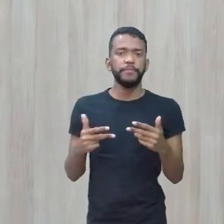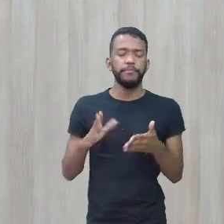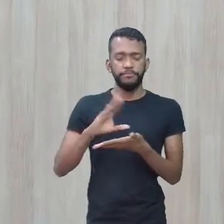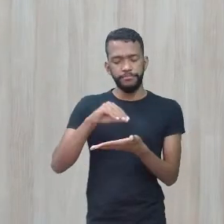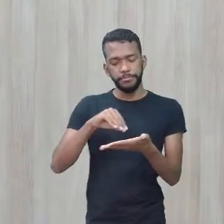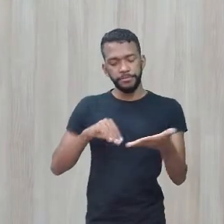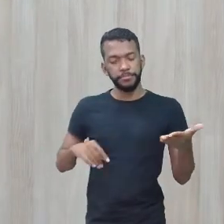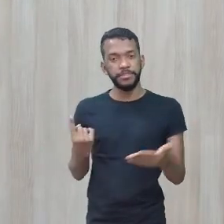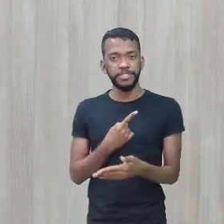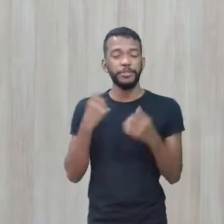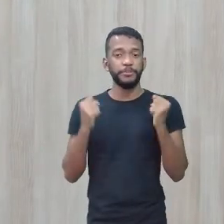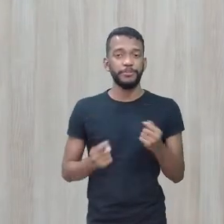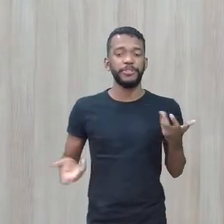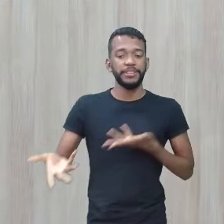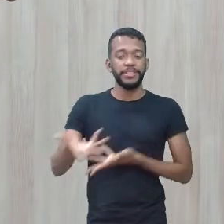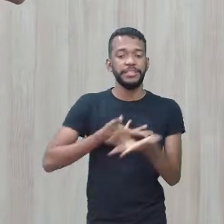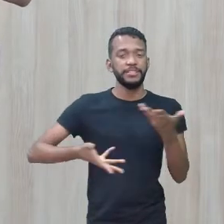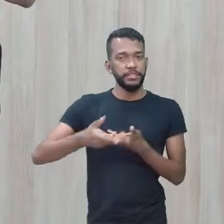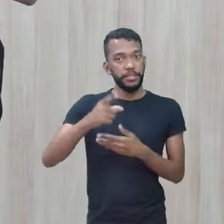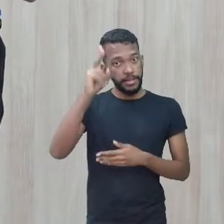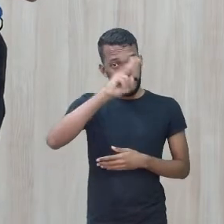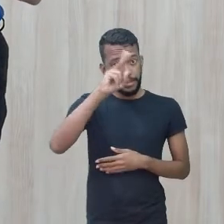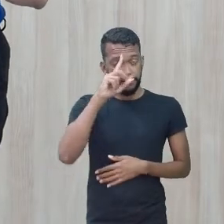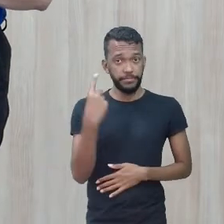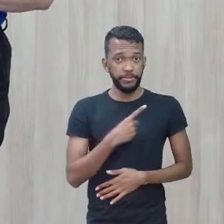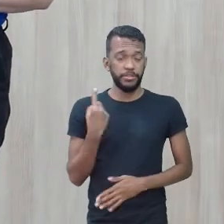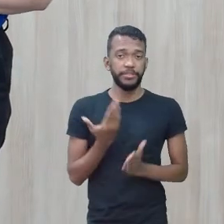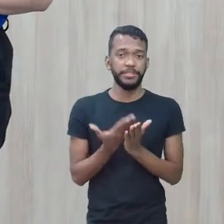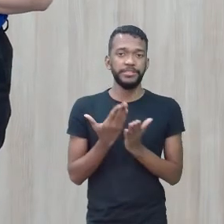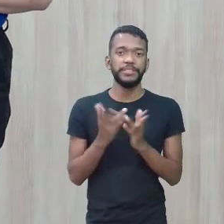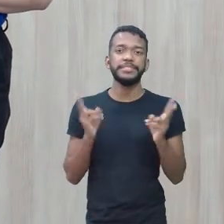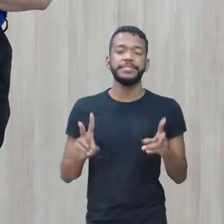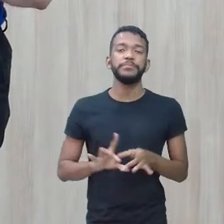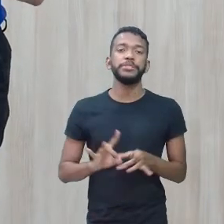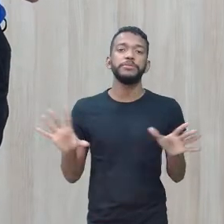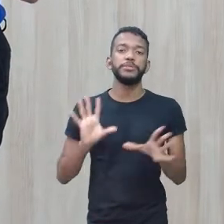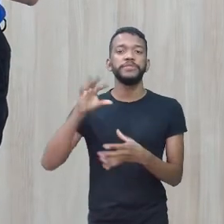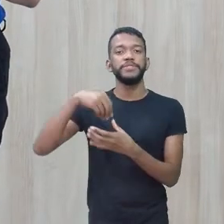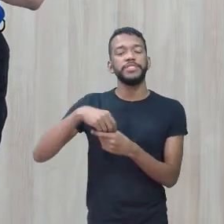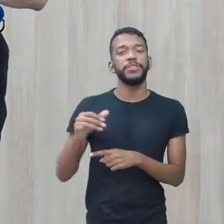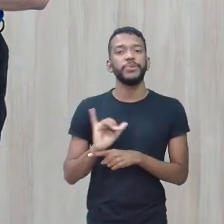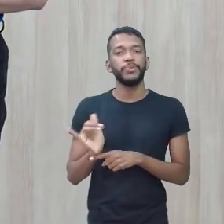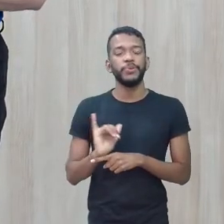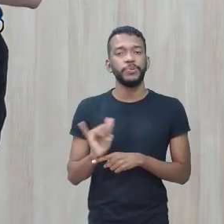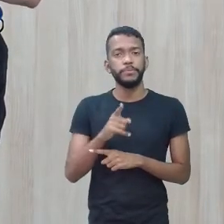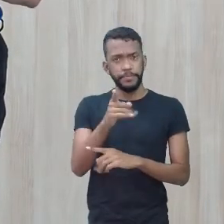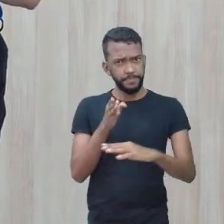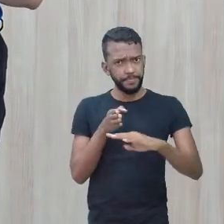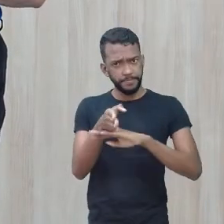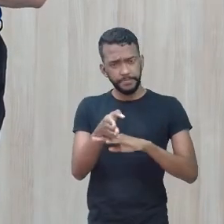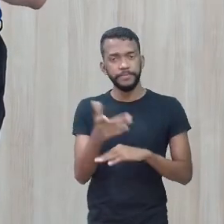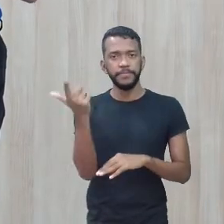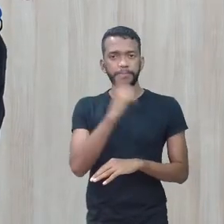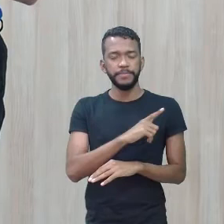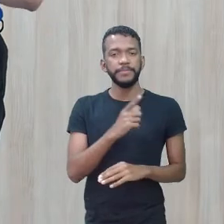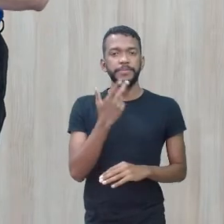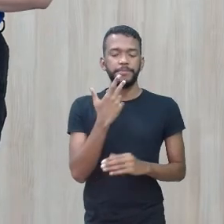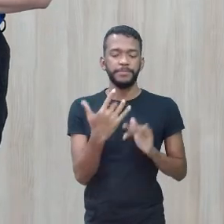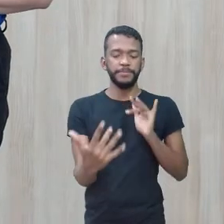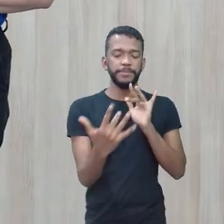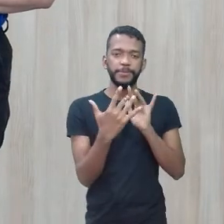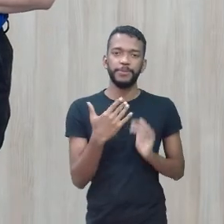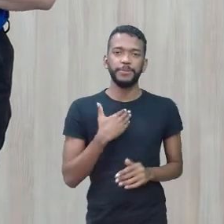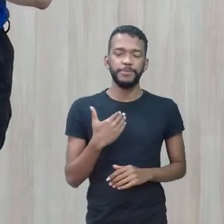interagir. Lembrem-se que nossas aulas estão disponíveis no YouTube. Acesse lá e fale comigo que eu